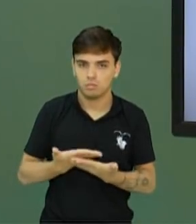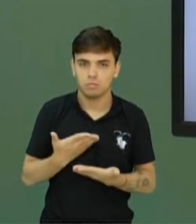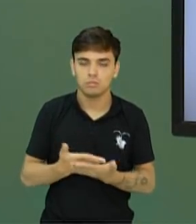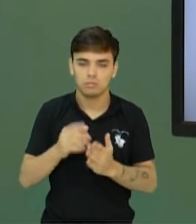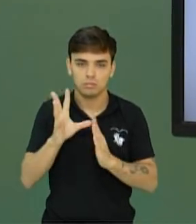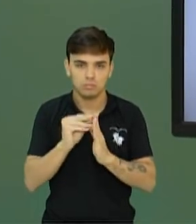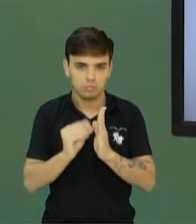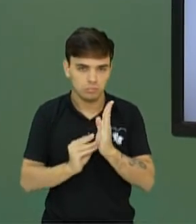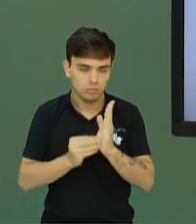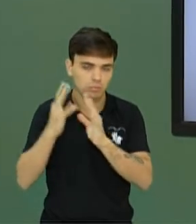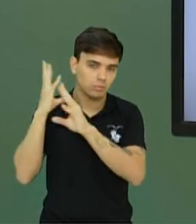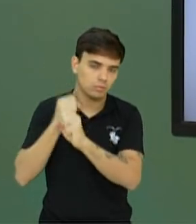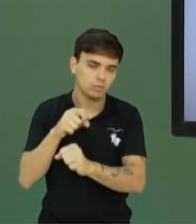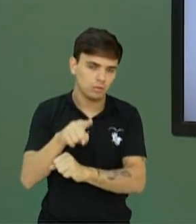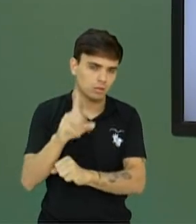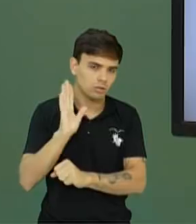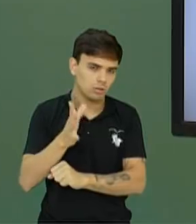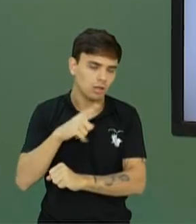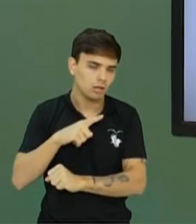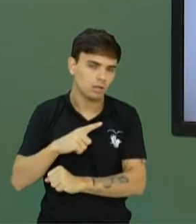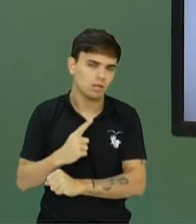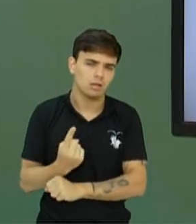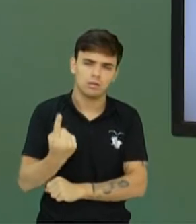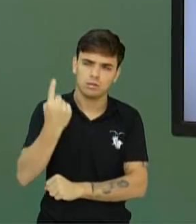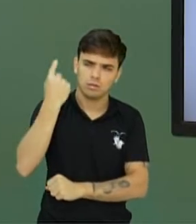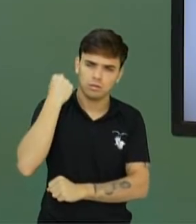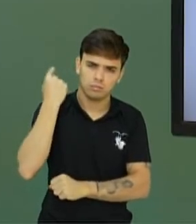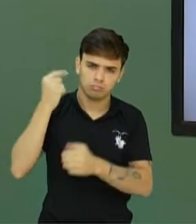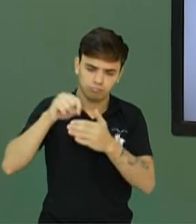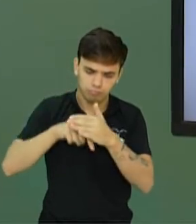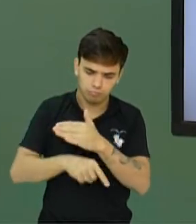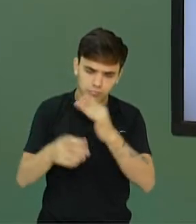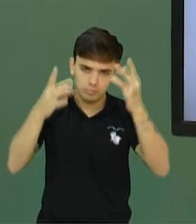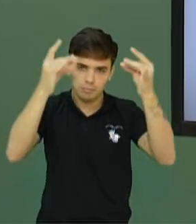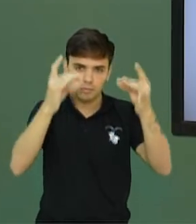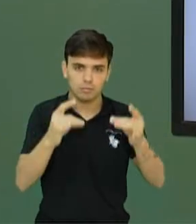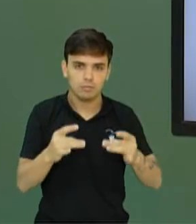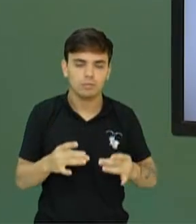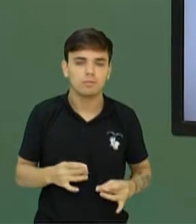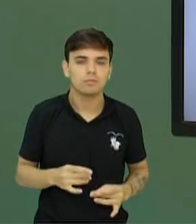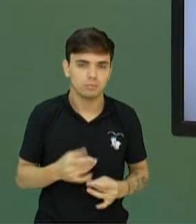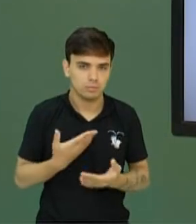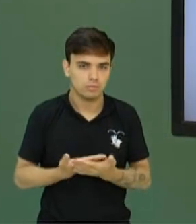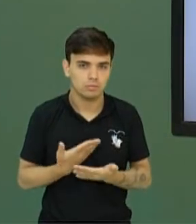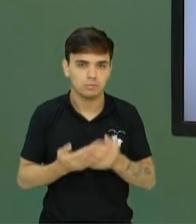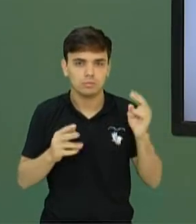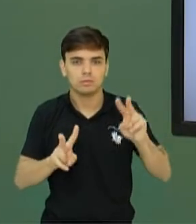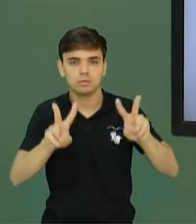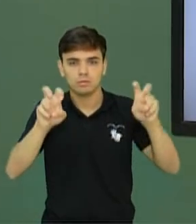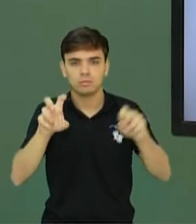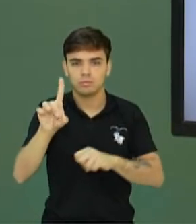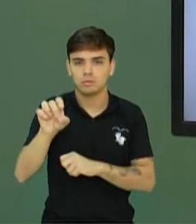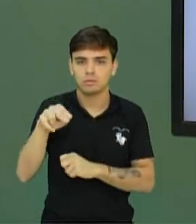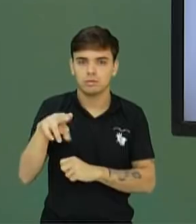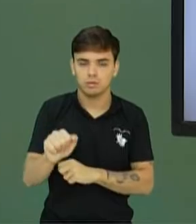conteúdo. Esse assunto foi abordado muito mais detalhadamente nas aulas que nós falamos sobre DNA. Visitem essa aula lá